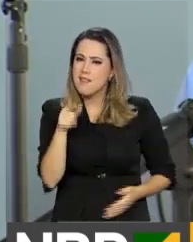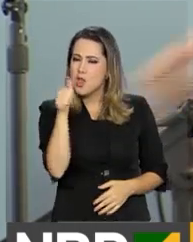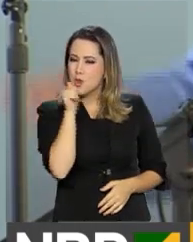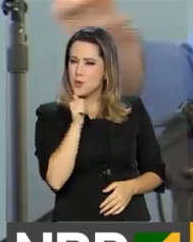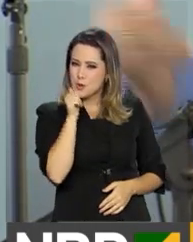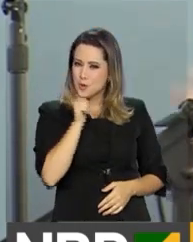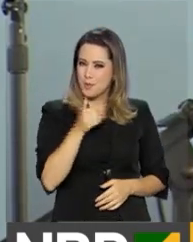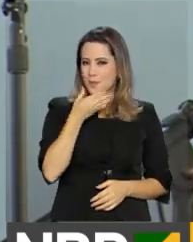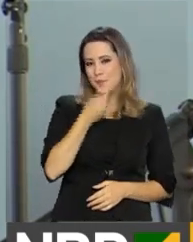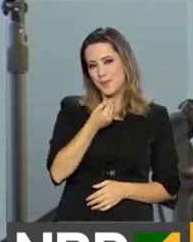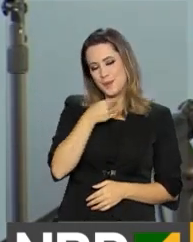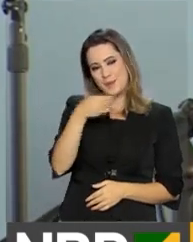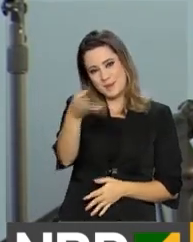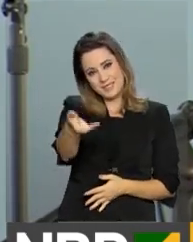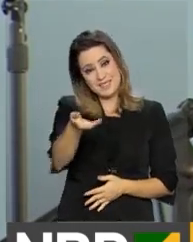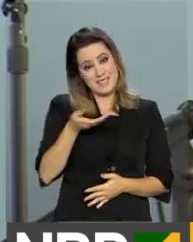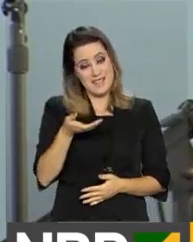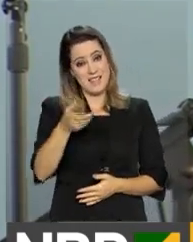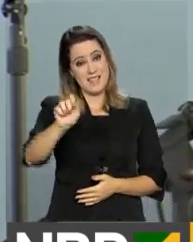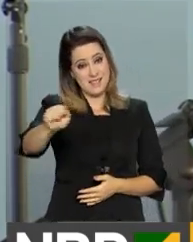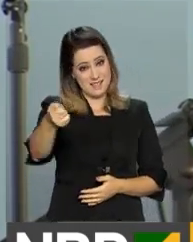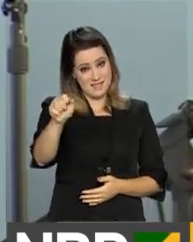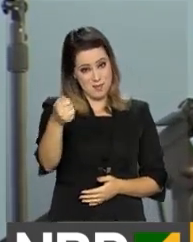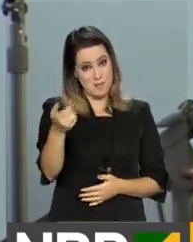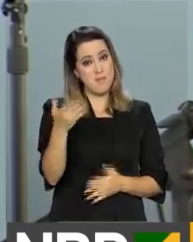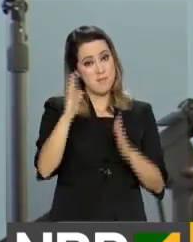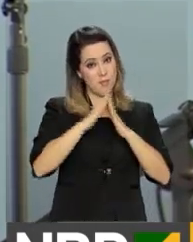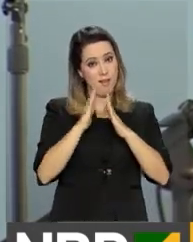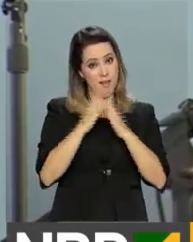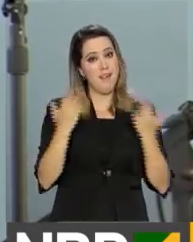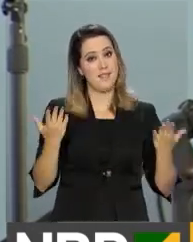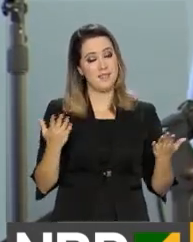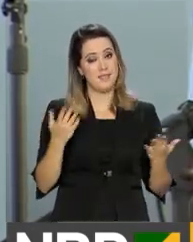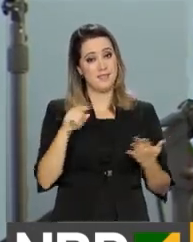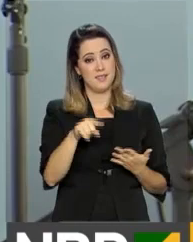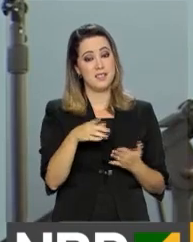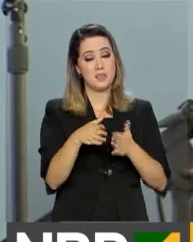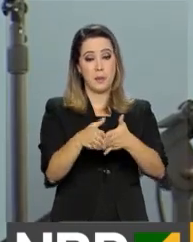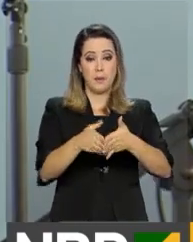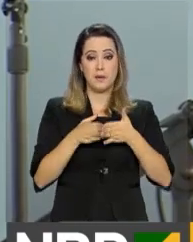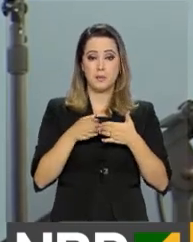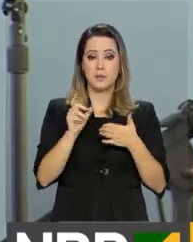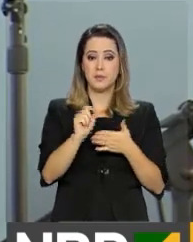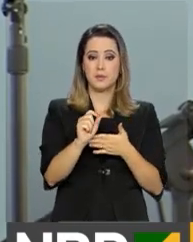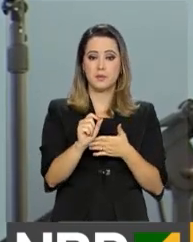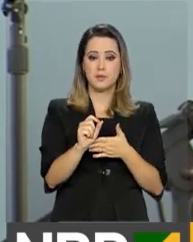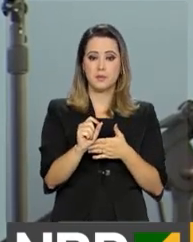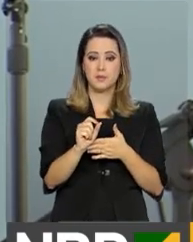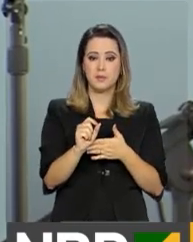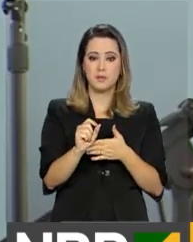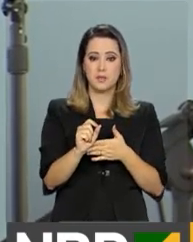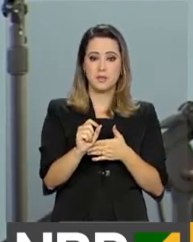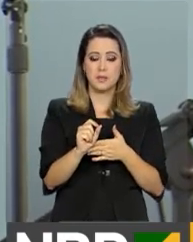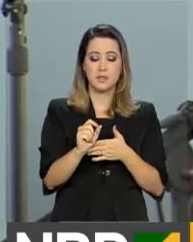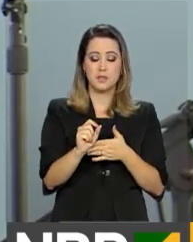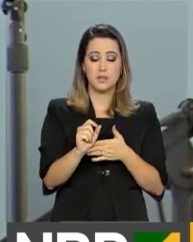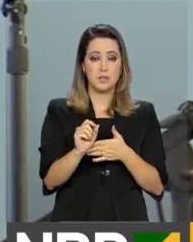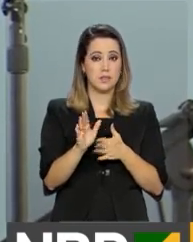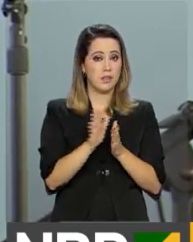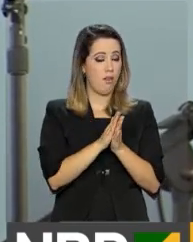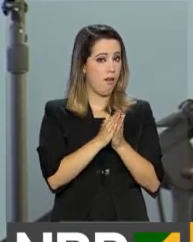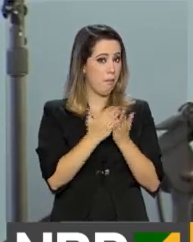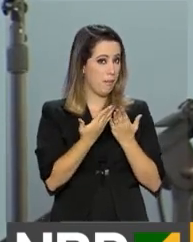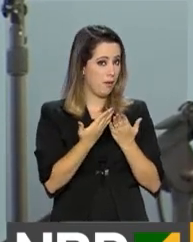senhoras e nos senhores que recebem a nova moradia. Eu quero invocar uma passagem do Evangelho